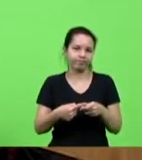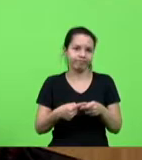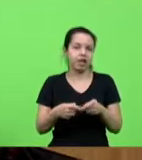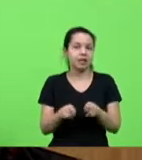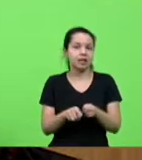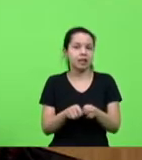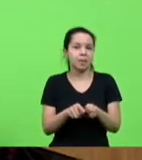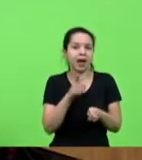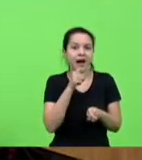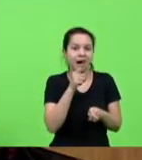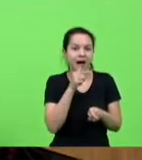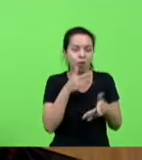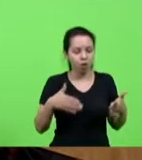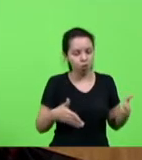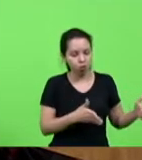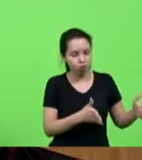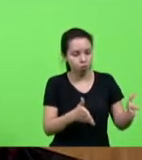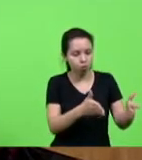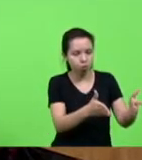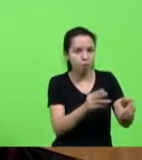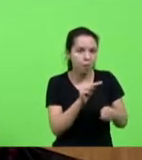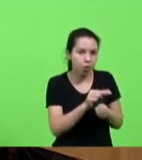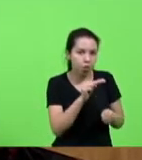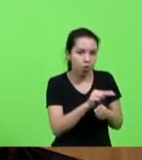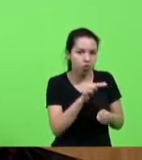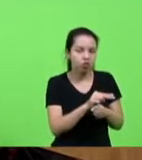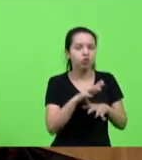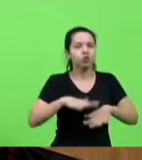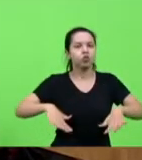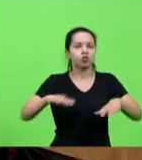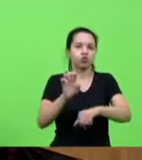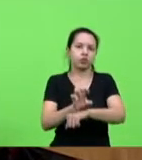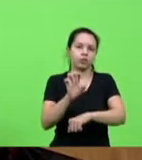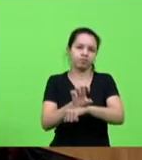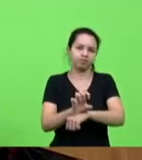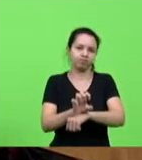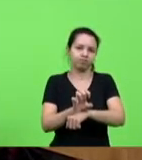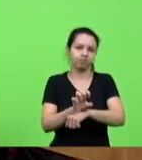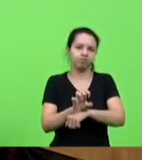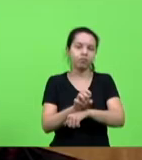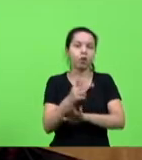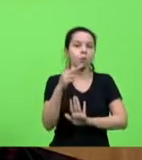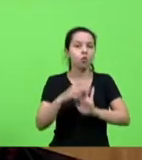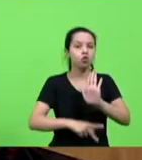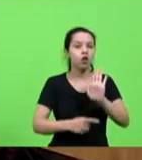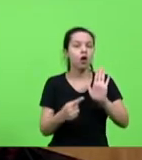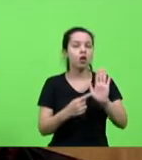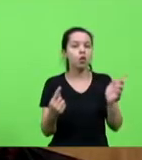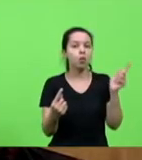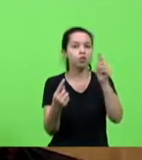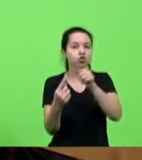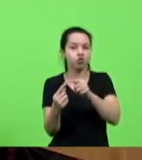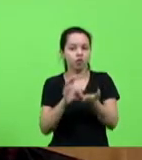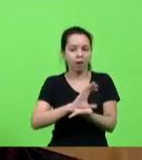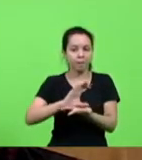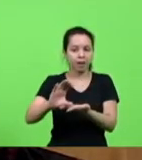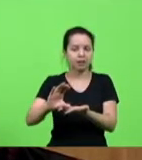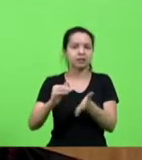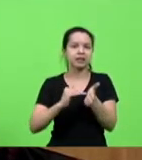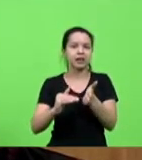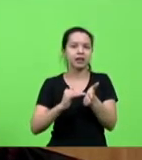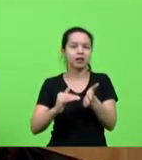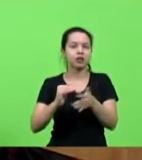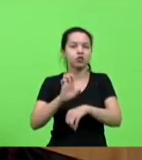fontes e nascentes em todo o Estado. O projeto prevê o repasse para a Secretaria de Estado